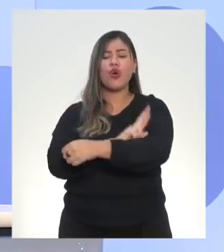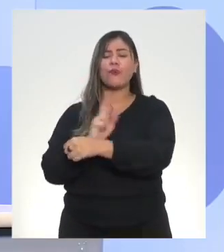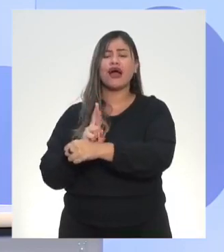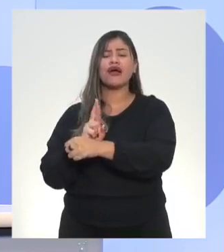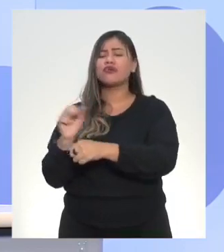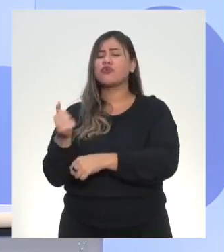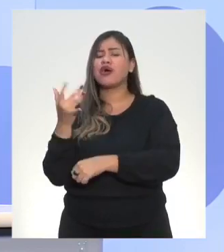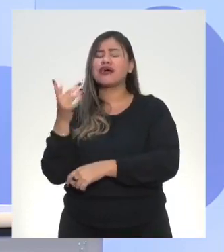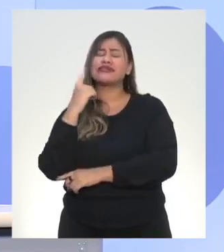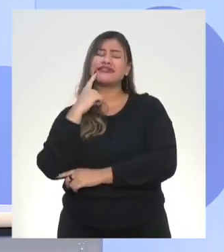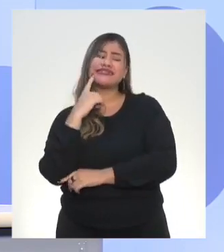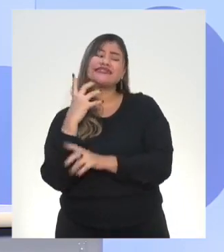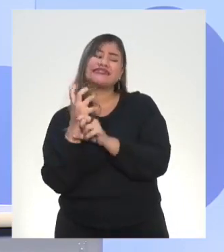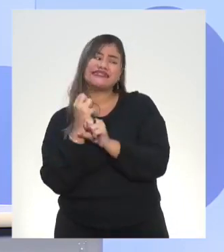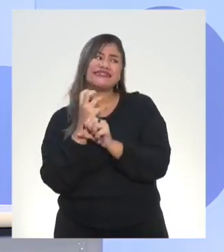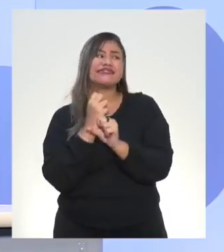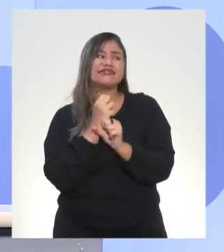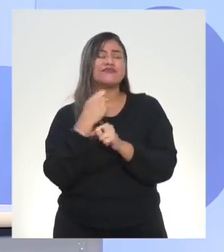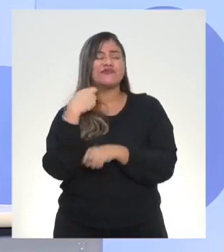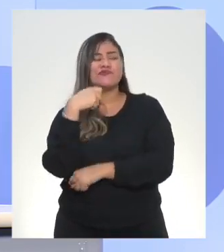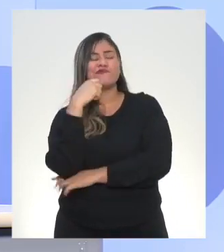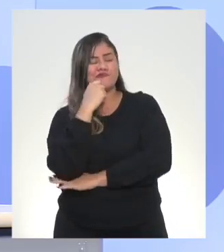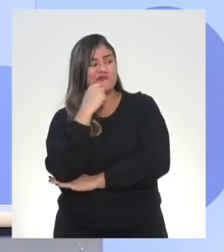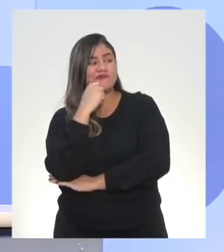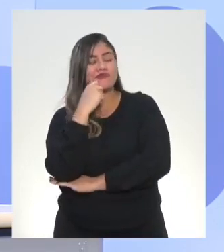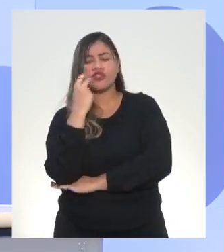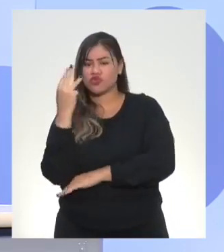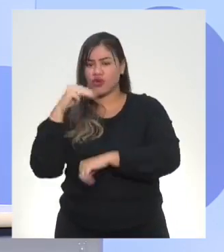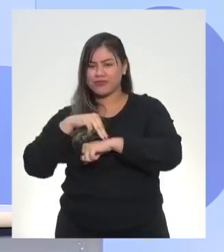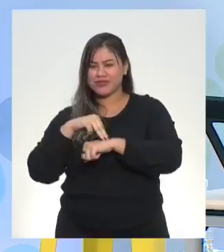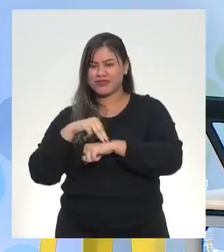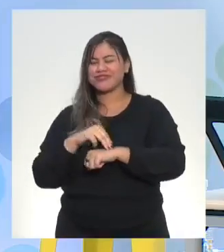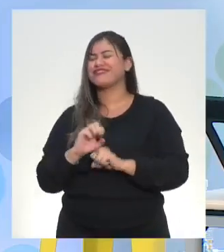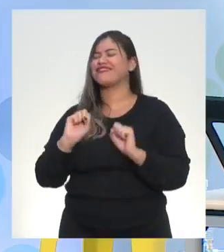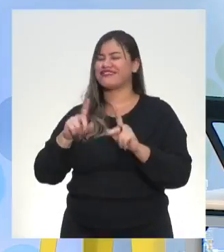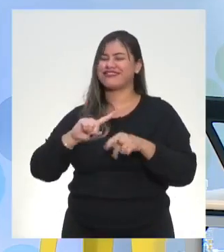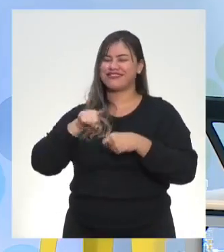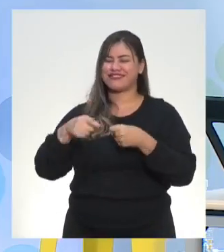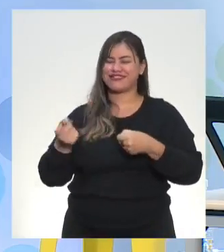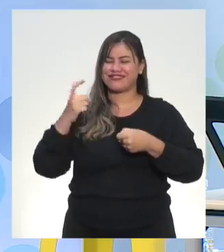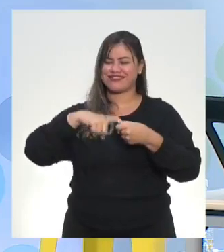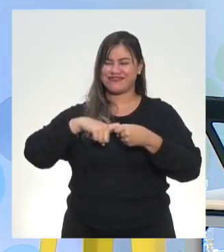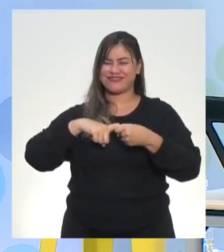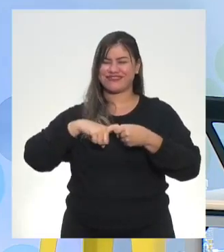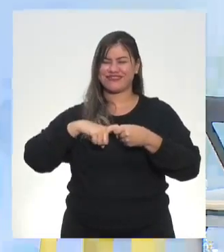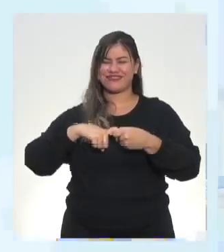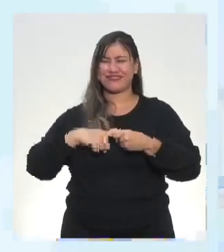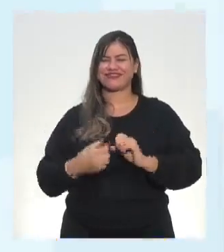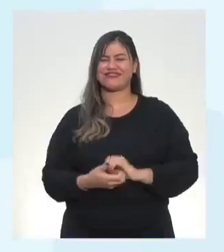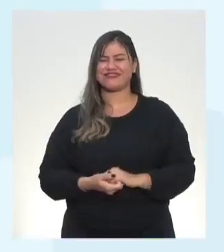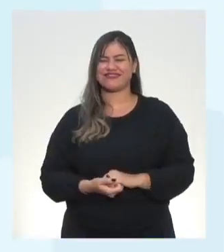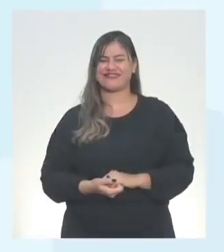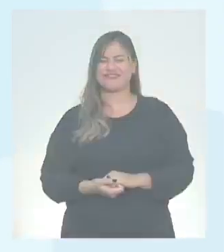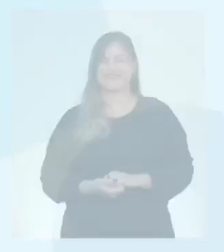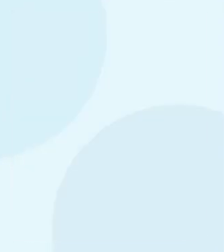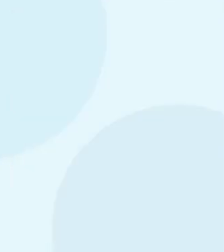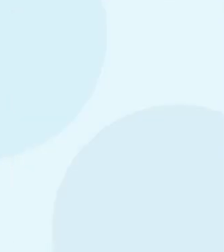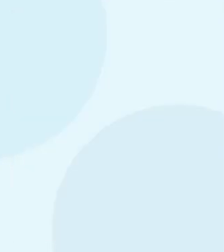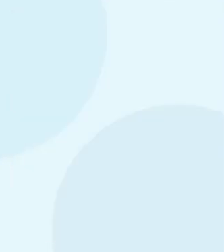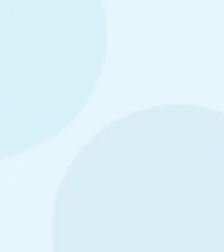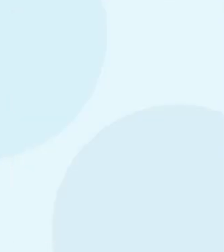eu substituí pelo 16, depois simplifiquei o 16 com o 4 e sobrou o 4.